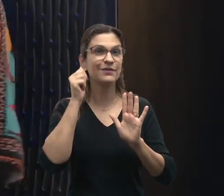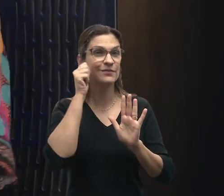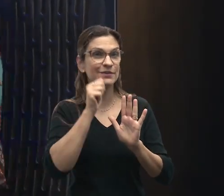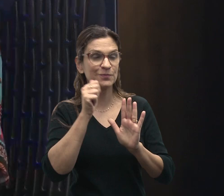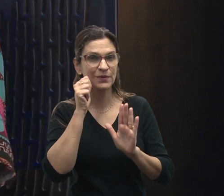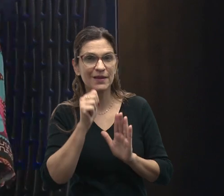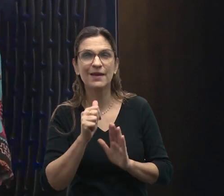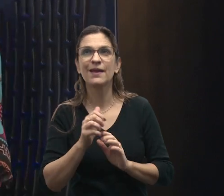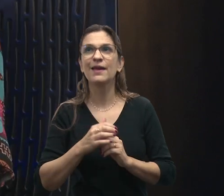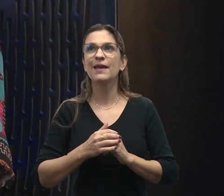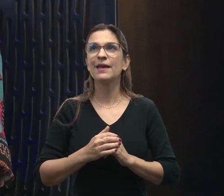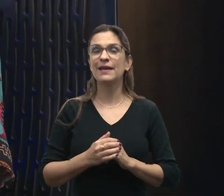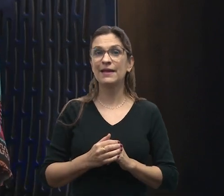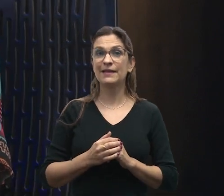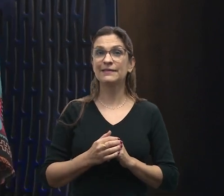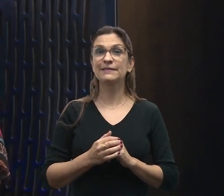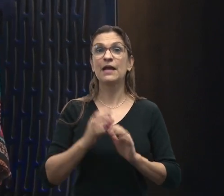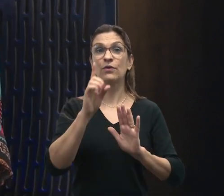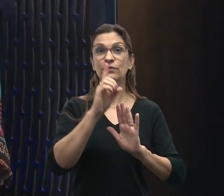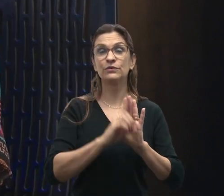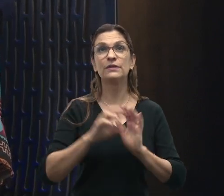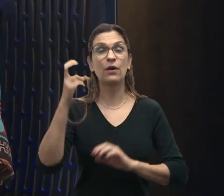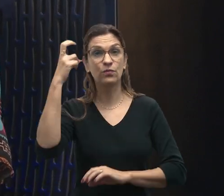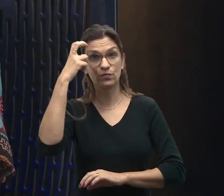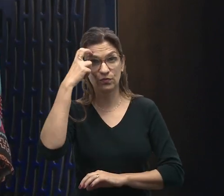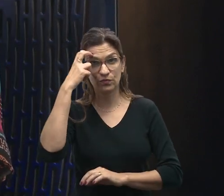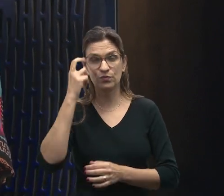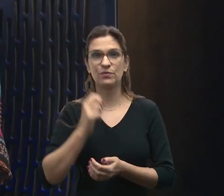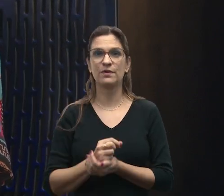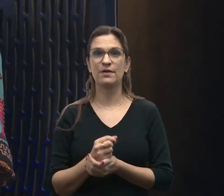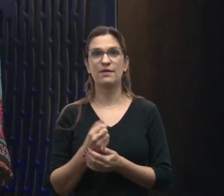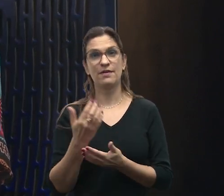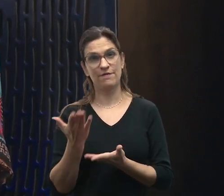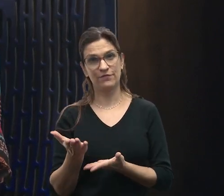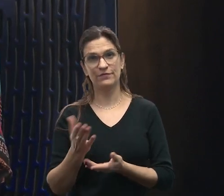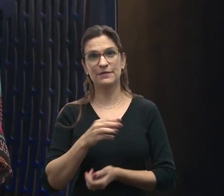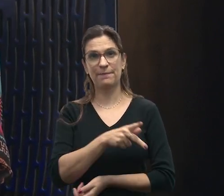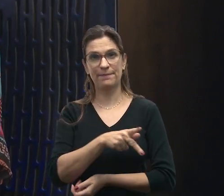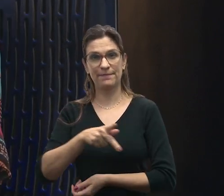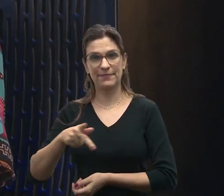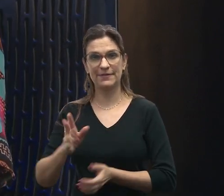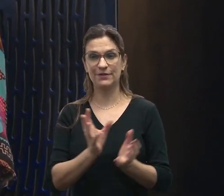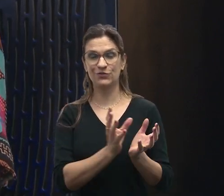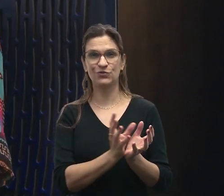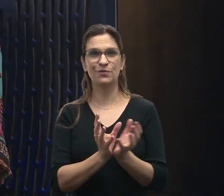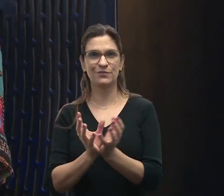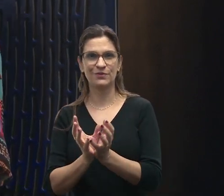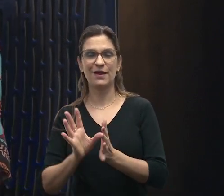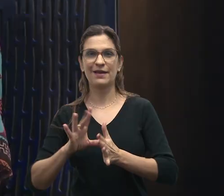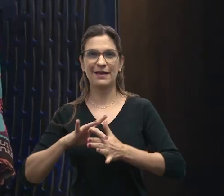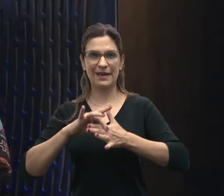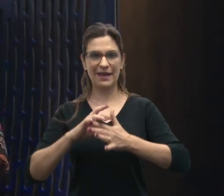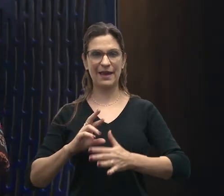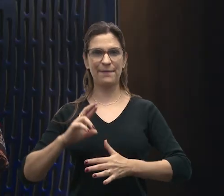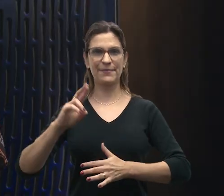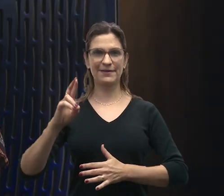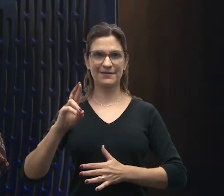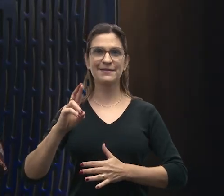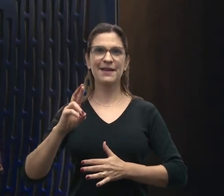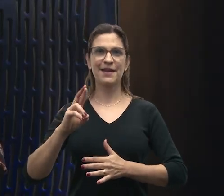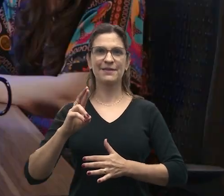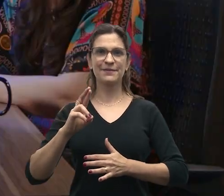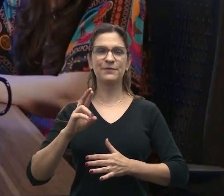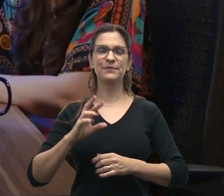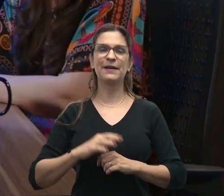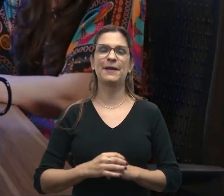você, inclusive, da cultura, você, inclusive, é presidente de comissões na casa que representam esses temas. Qual que é o seu